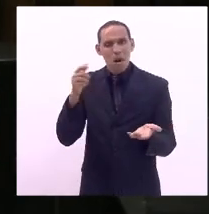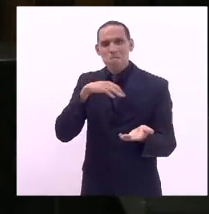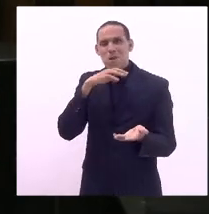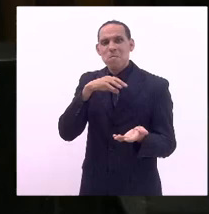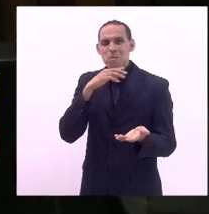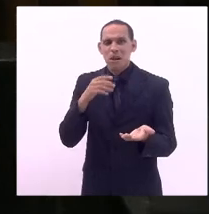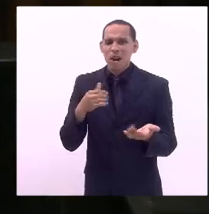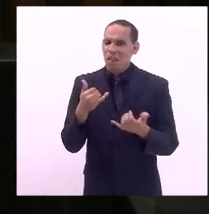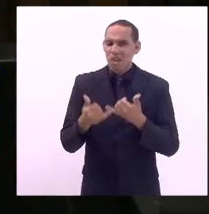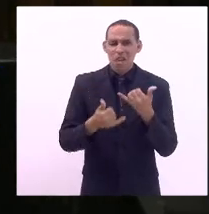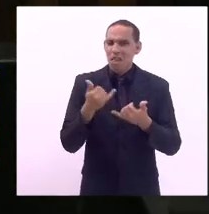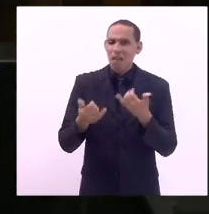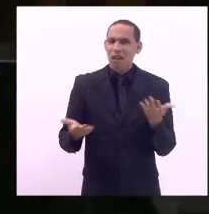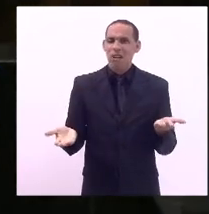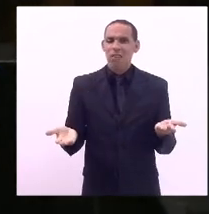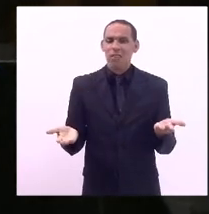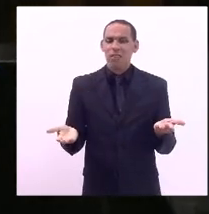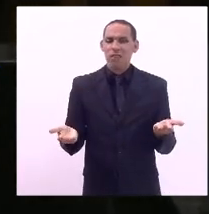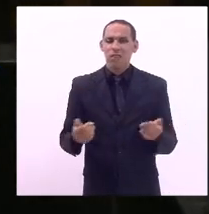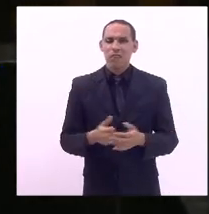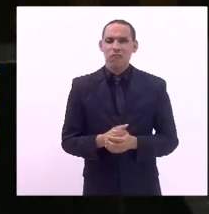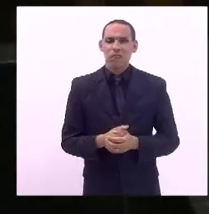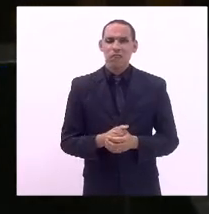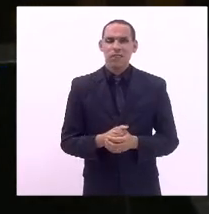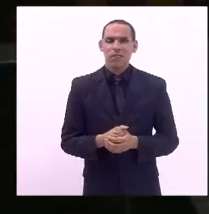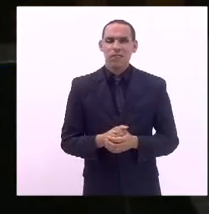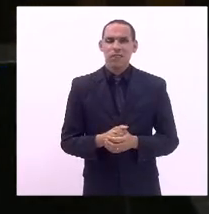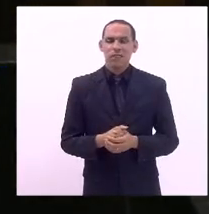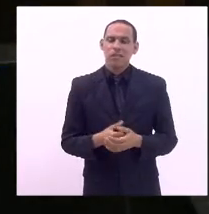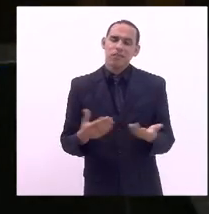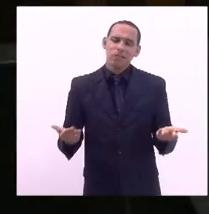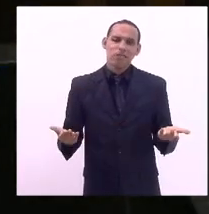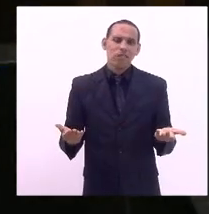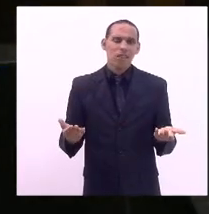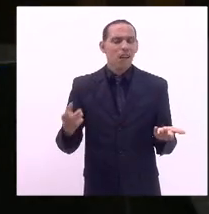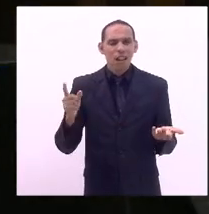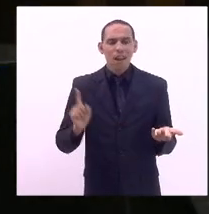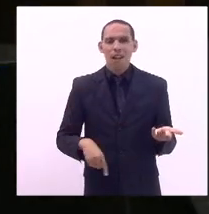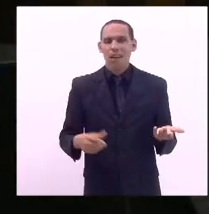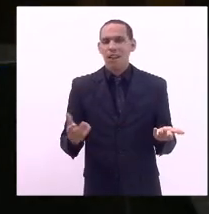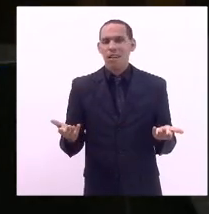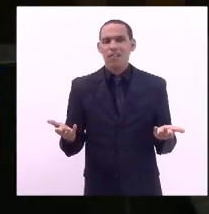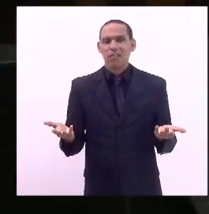diversão? Então, eu considero isso absolutamente